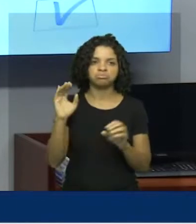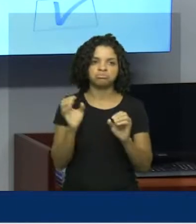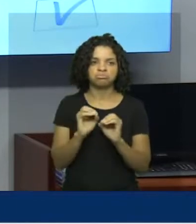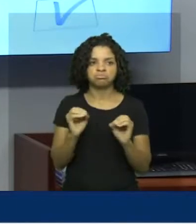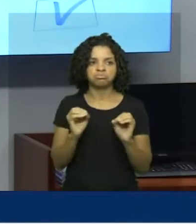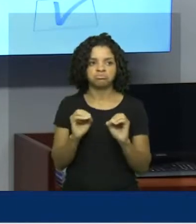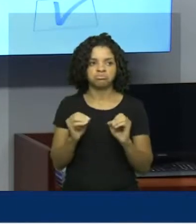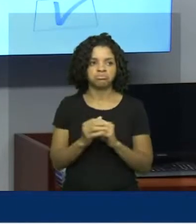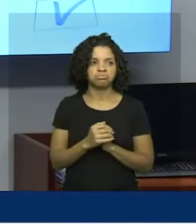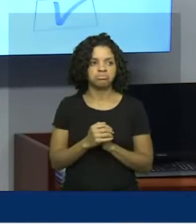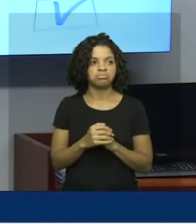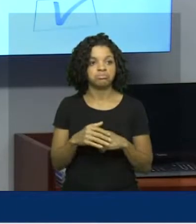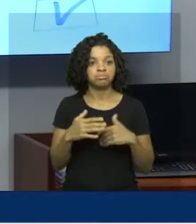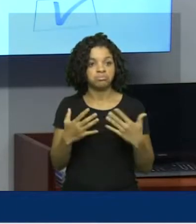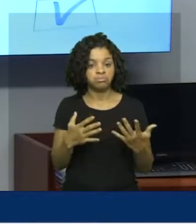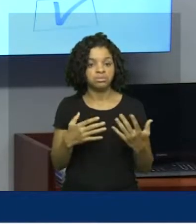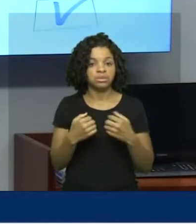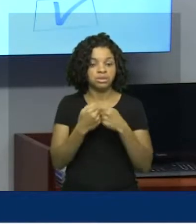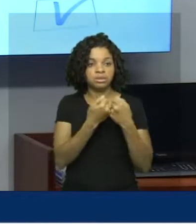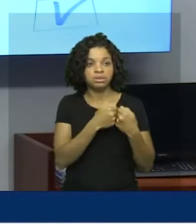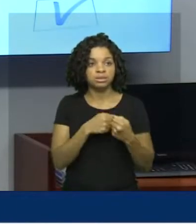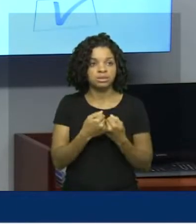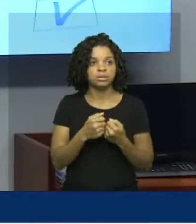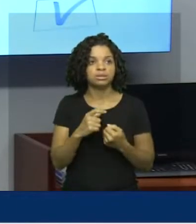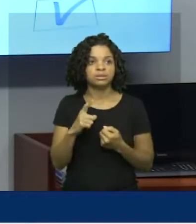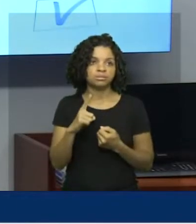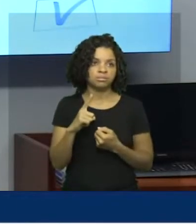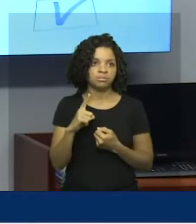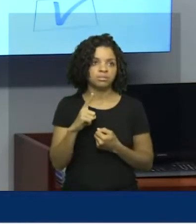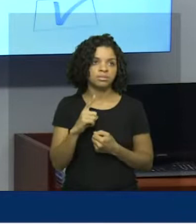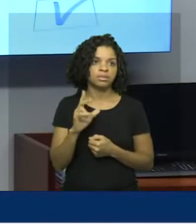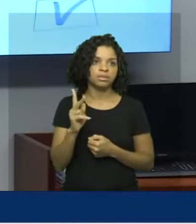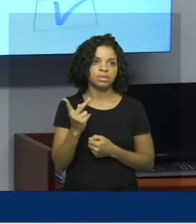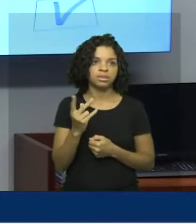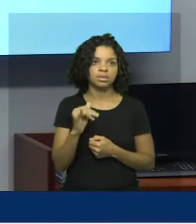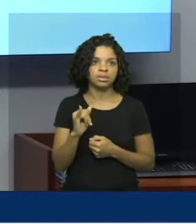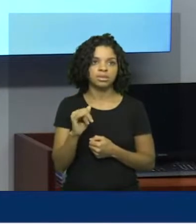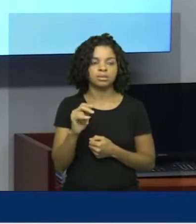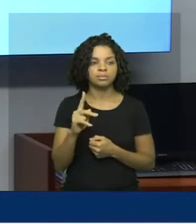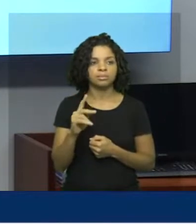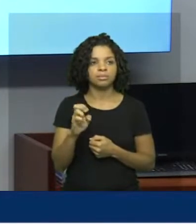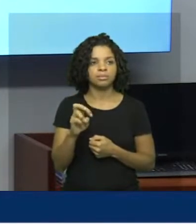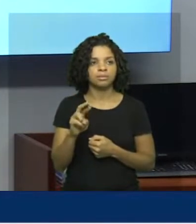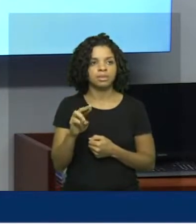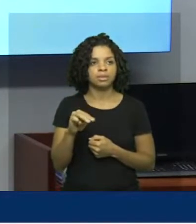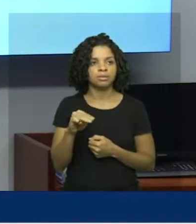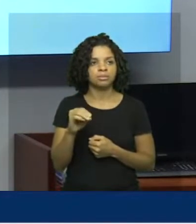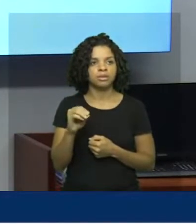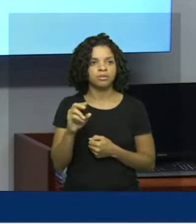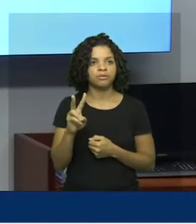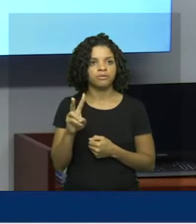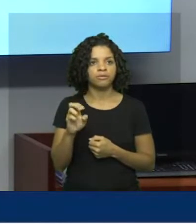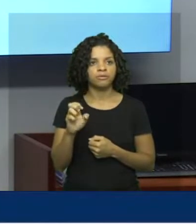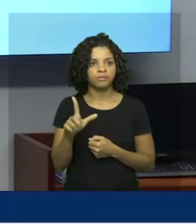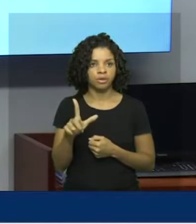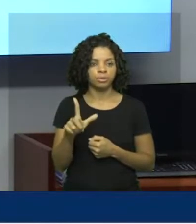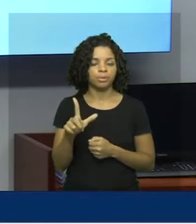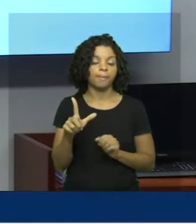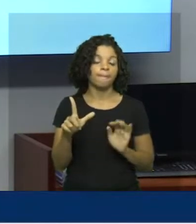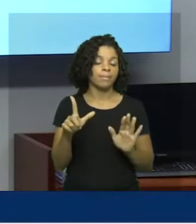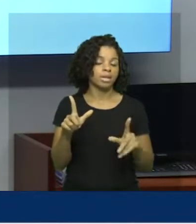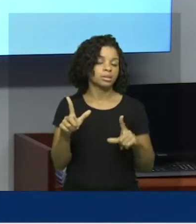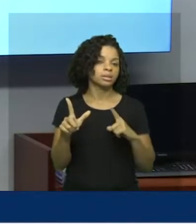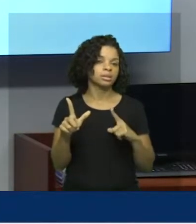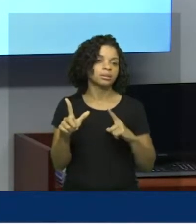a síndrome de Ehlers-Danlos do tipo hipermóvel, que é o mais comum. Pode passar. Mas existem